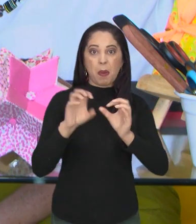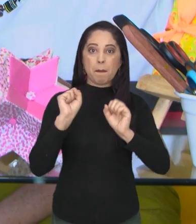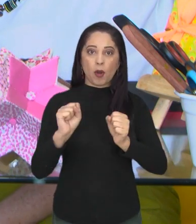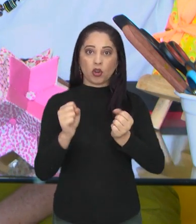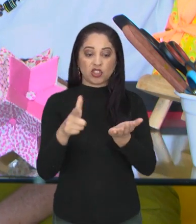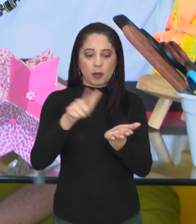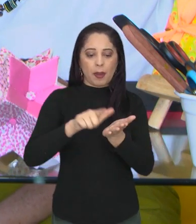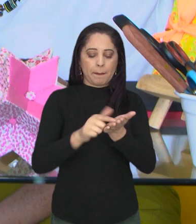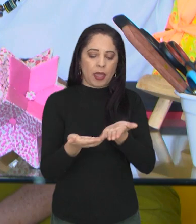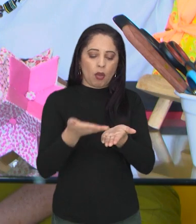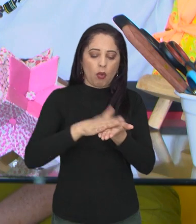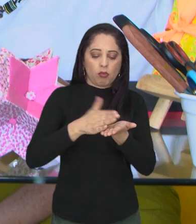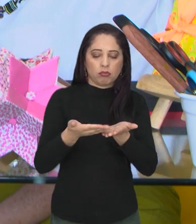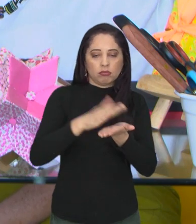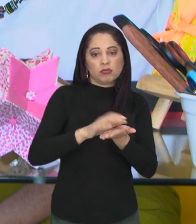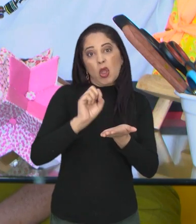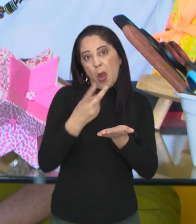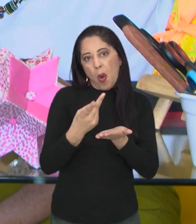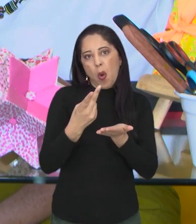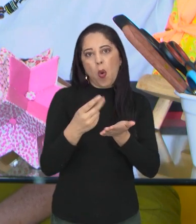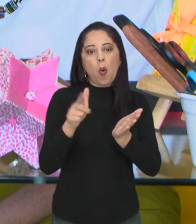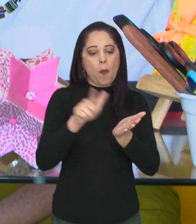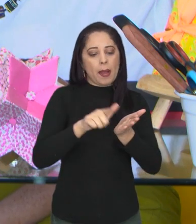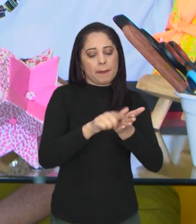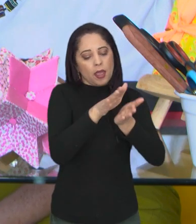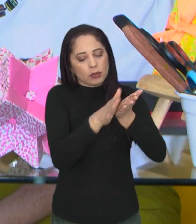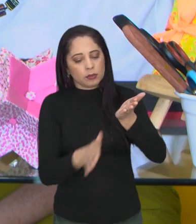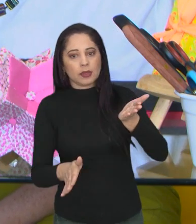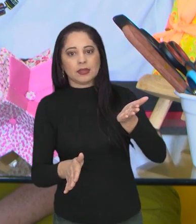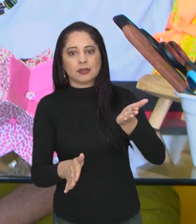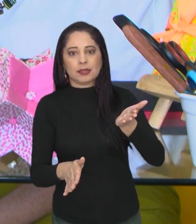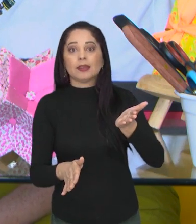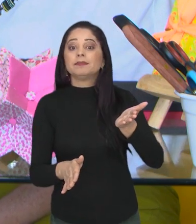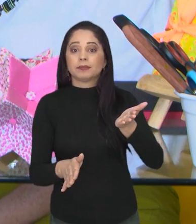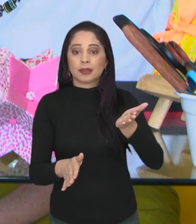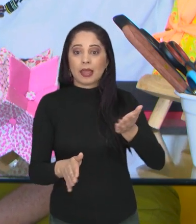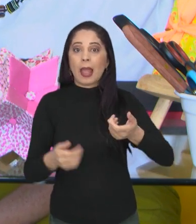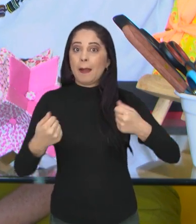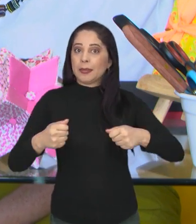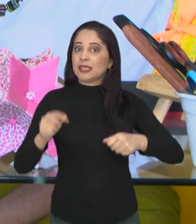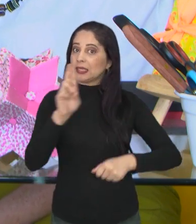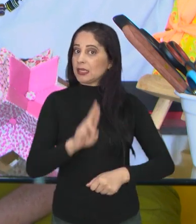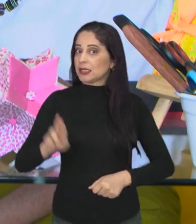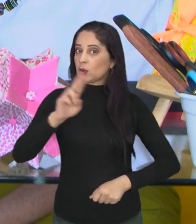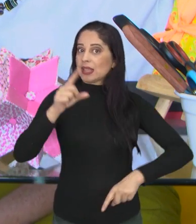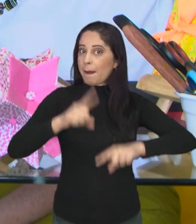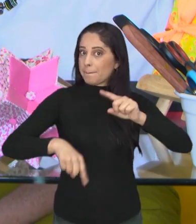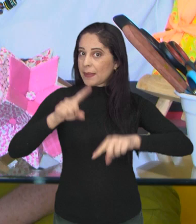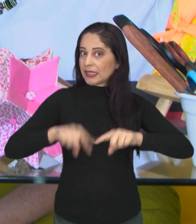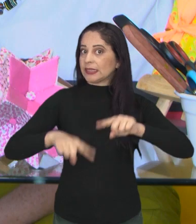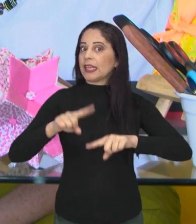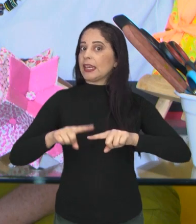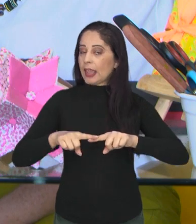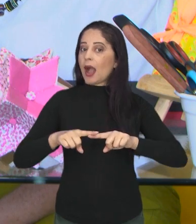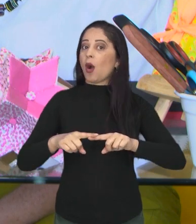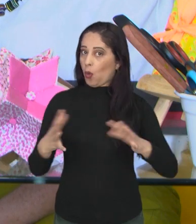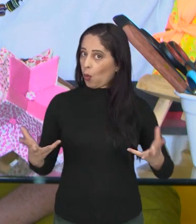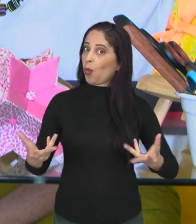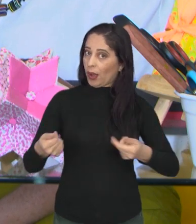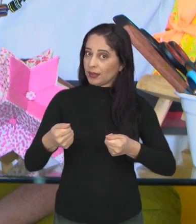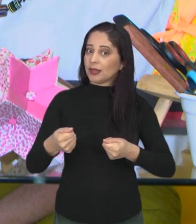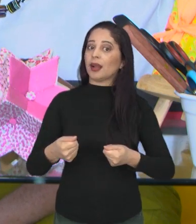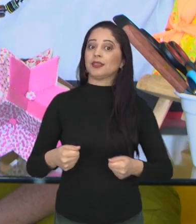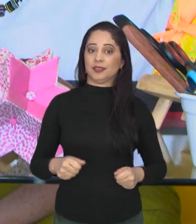dobradas ou não E esse processo ele precisa de materiais de boa qualidade e também